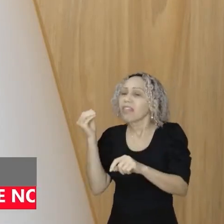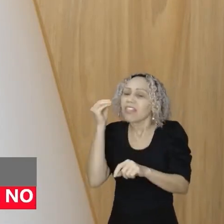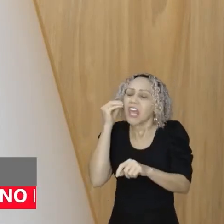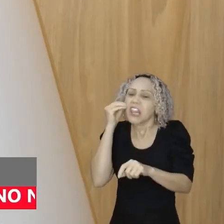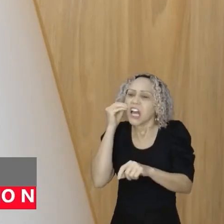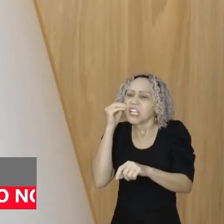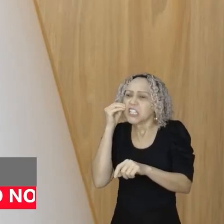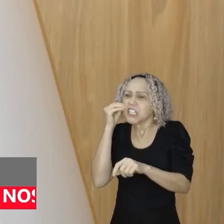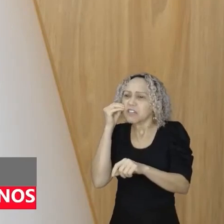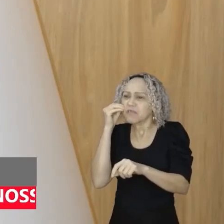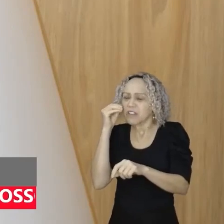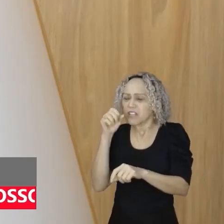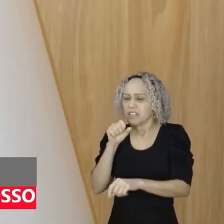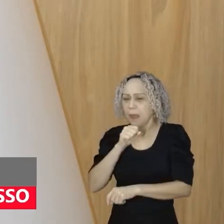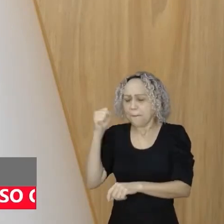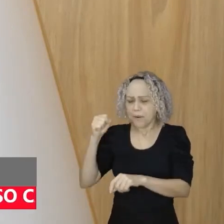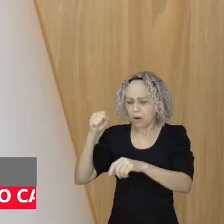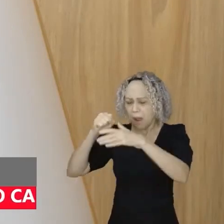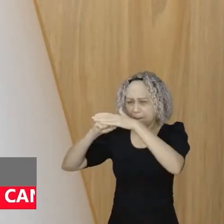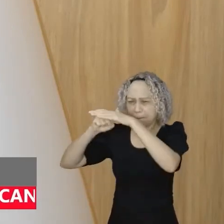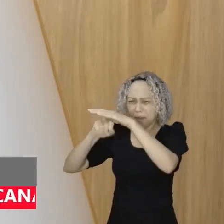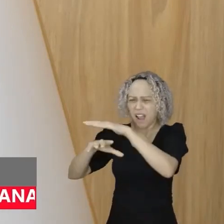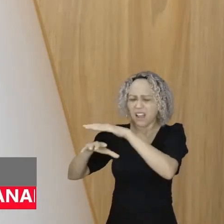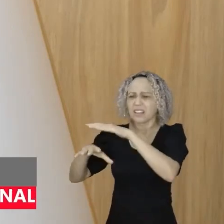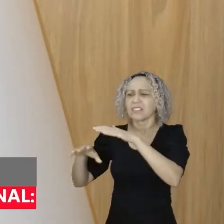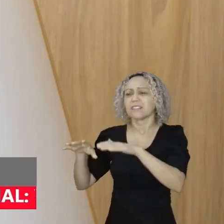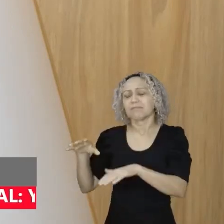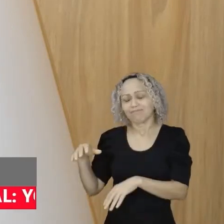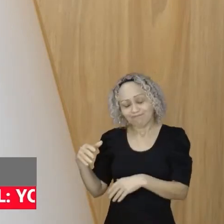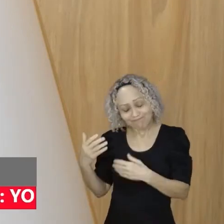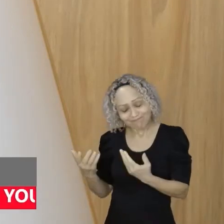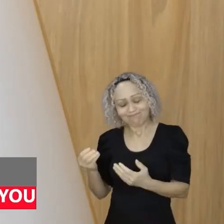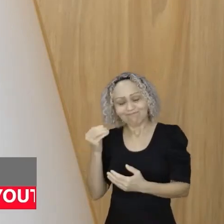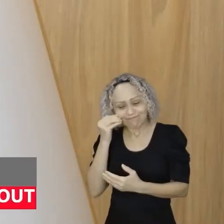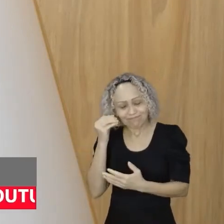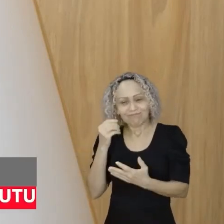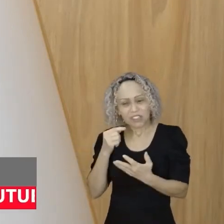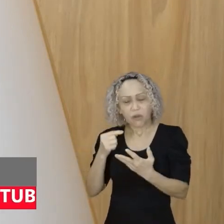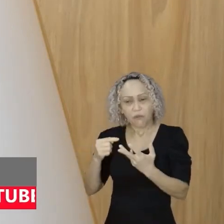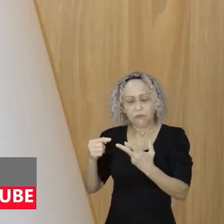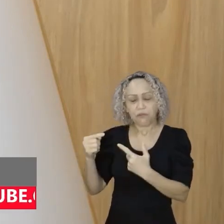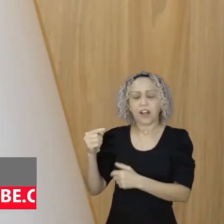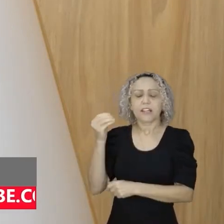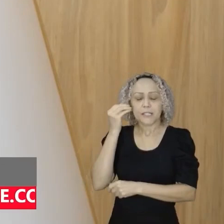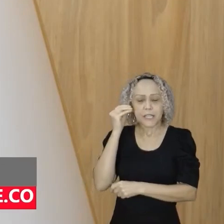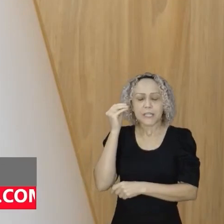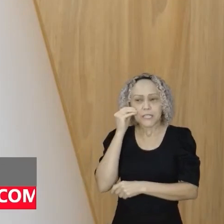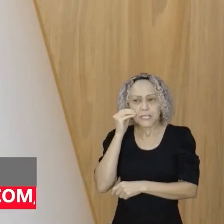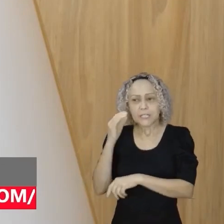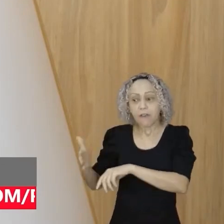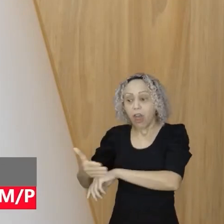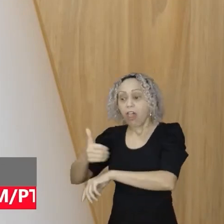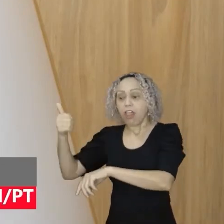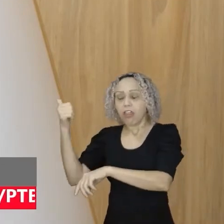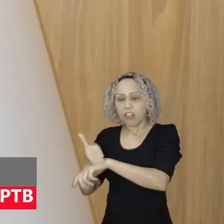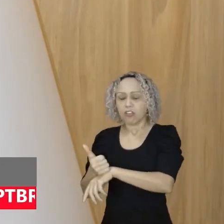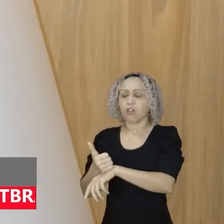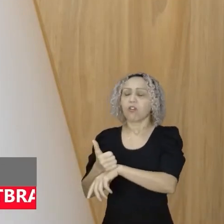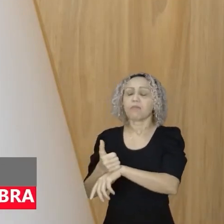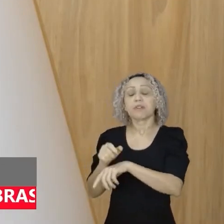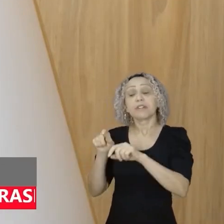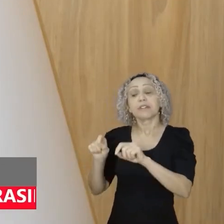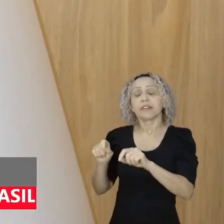chamar as Forças Armadas. E ele apresentou aos comandantes das Forças Armadas uma minuta do golpe, que era uma garantia da lei e da